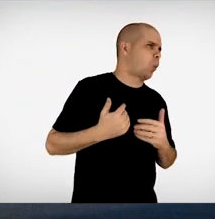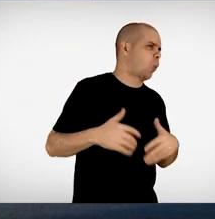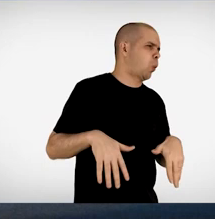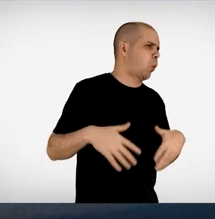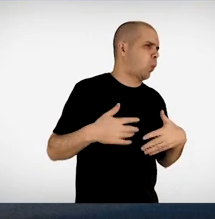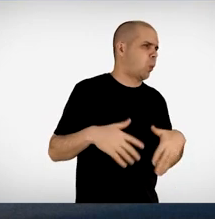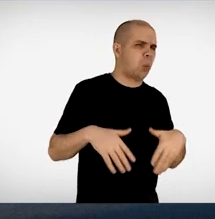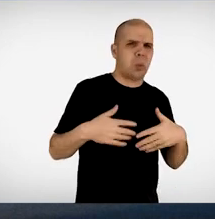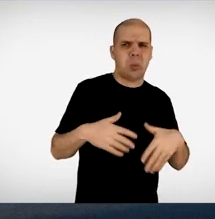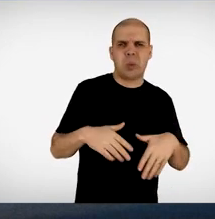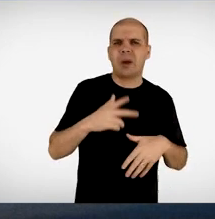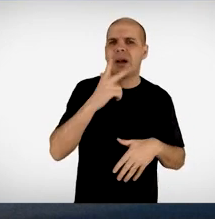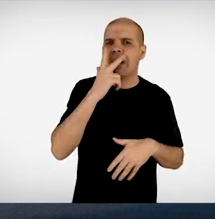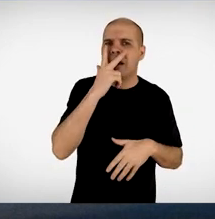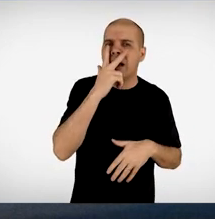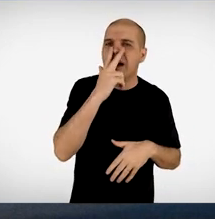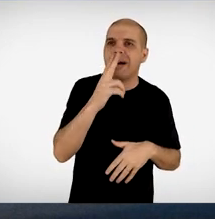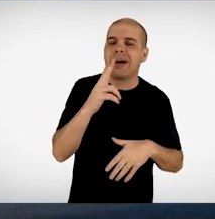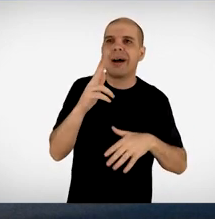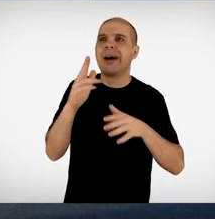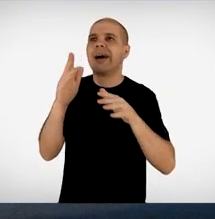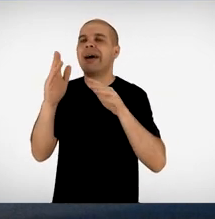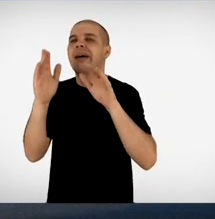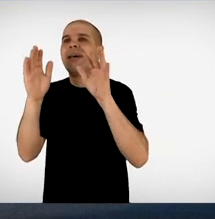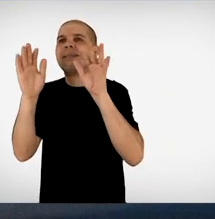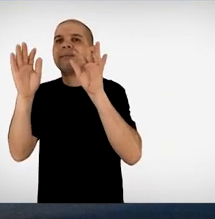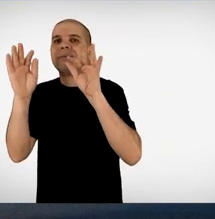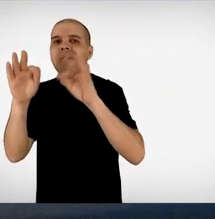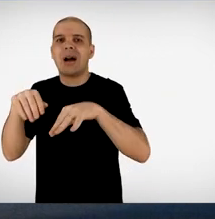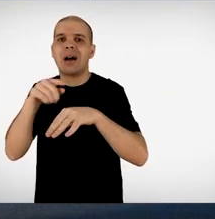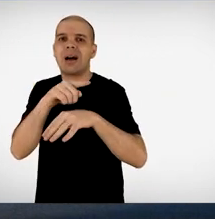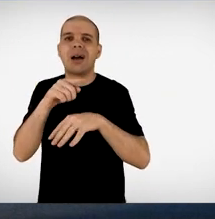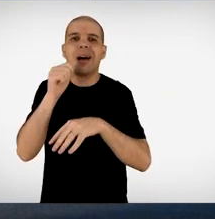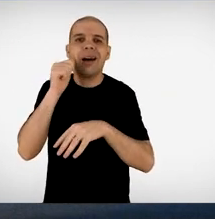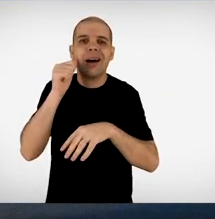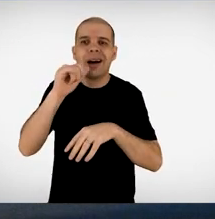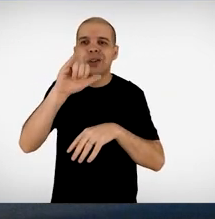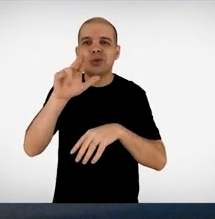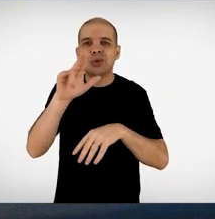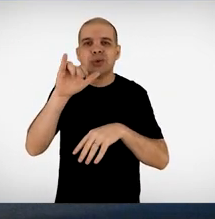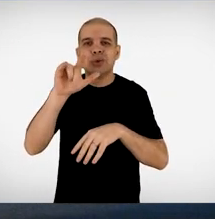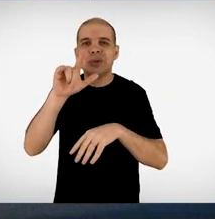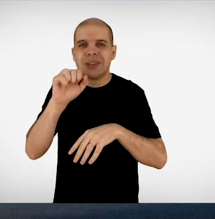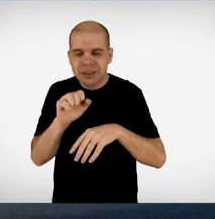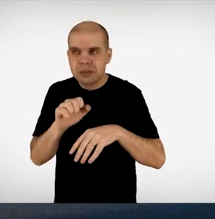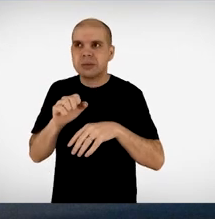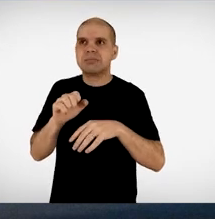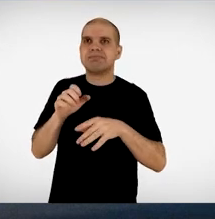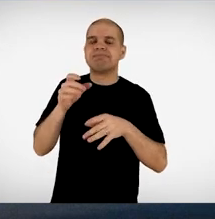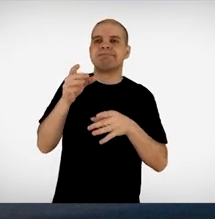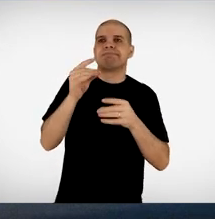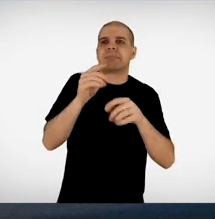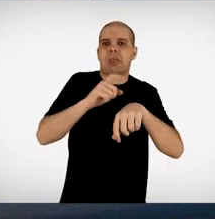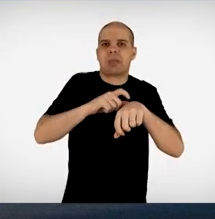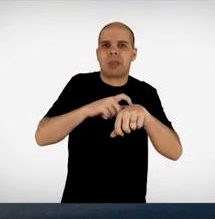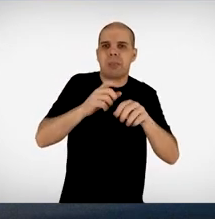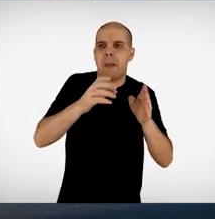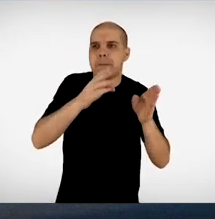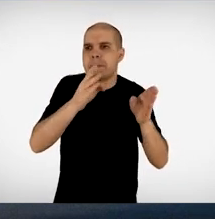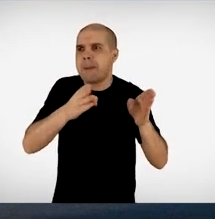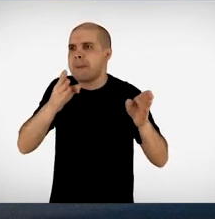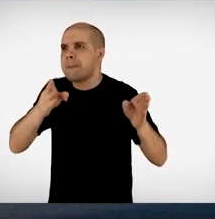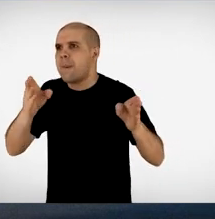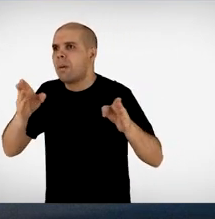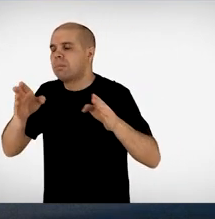acho que é o fim desse tempo, que é um tempo de muita beleza, de muita leveza, e de todas as